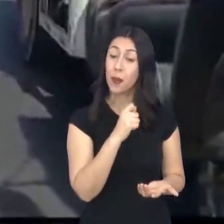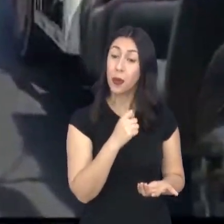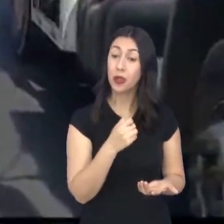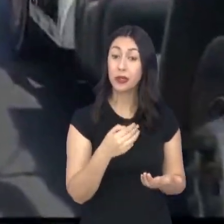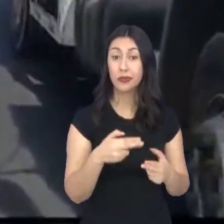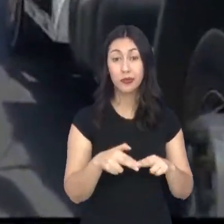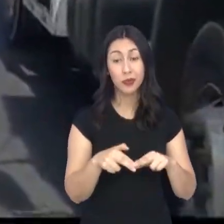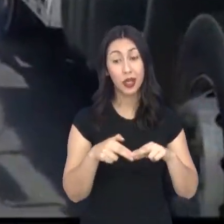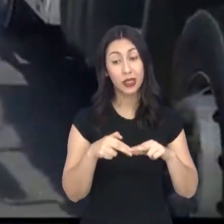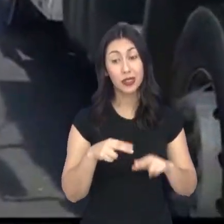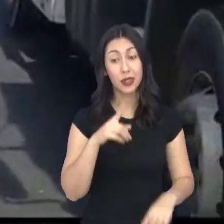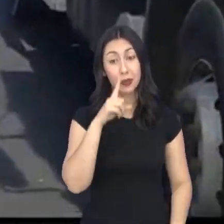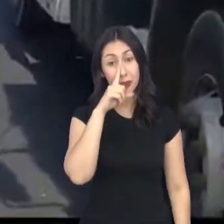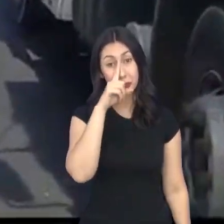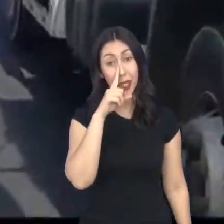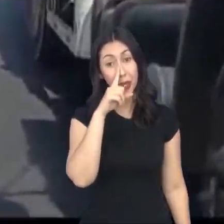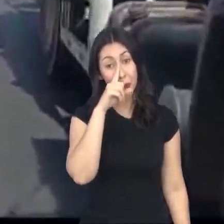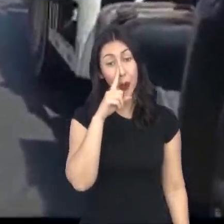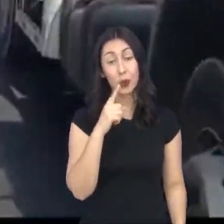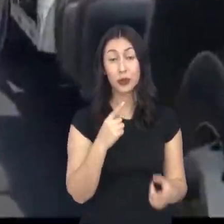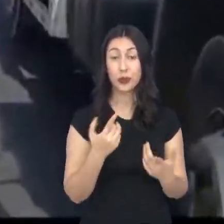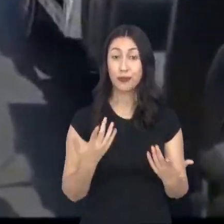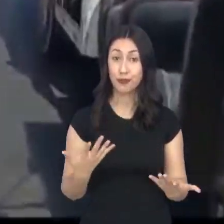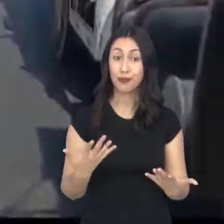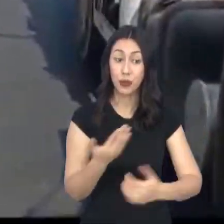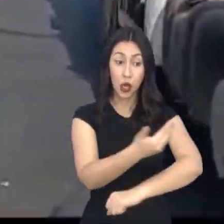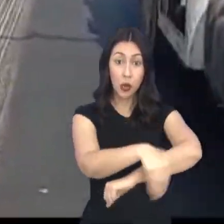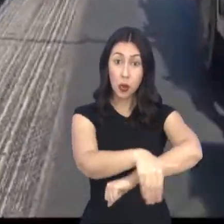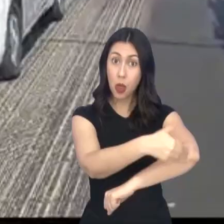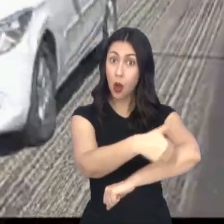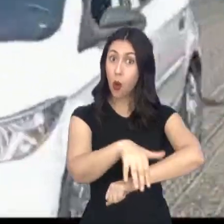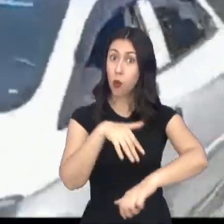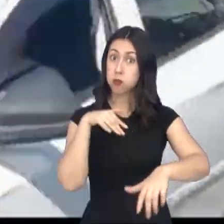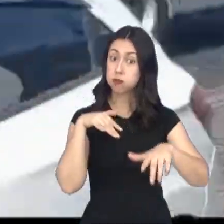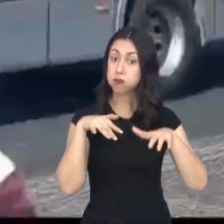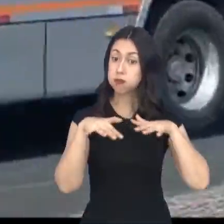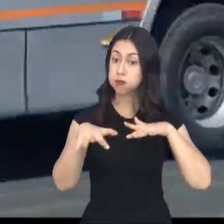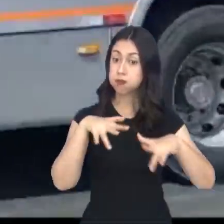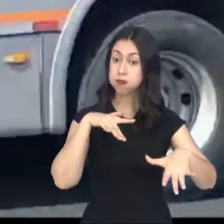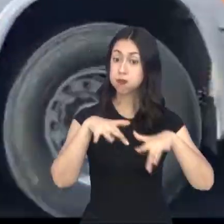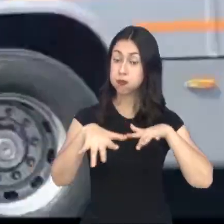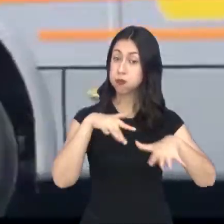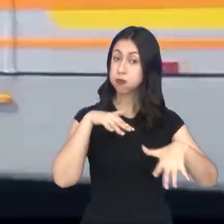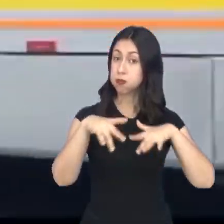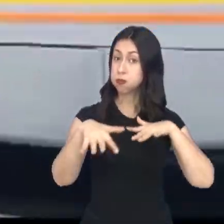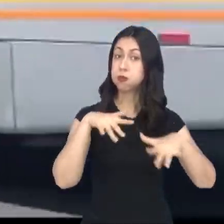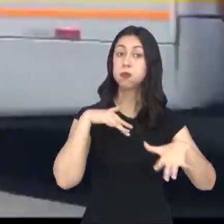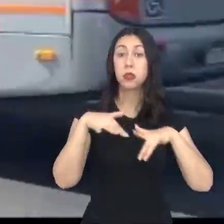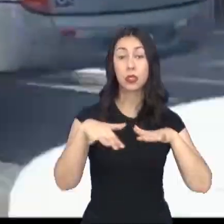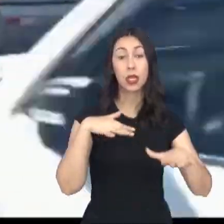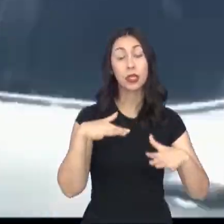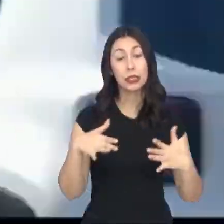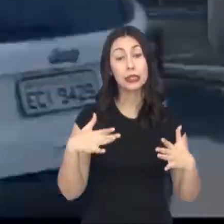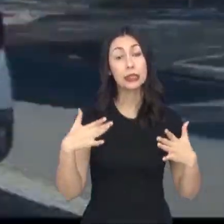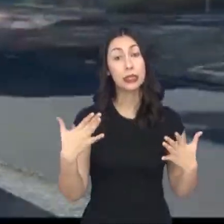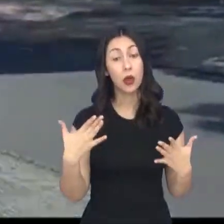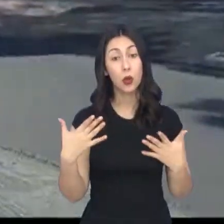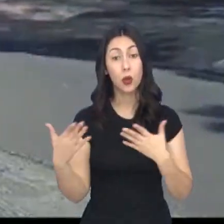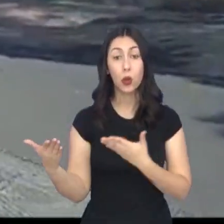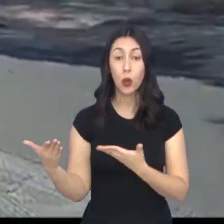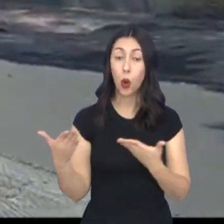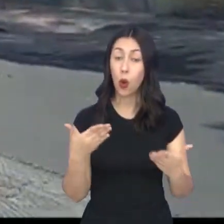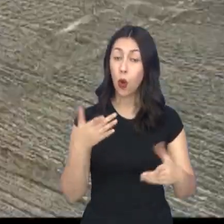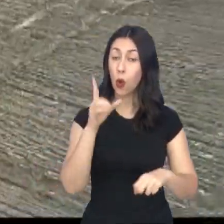risco, né, importante devido a essa avenida ser uma avenida muito movimentada. Então trouxemos o diretor